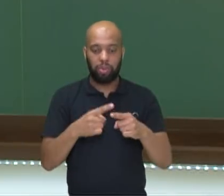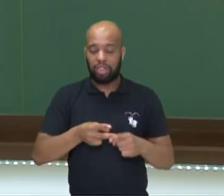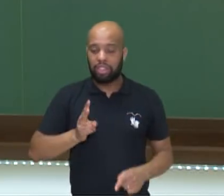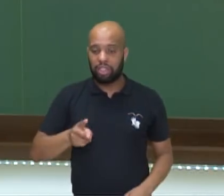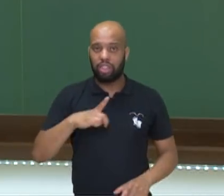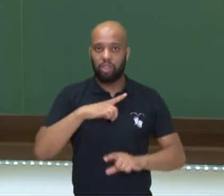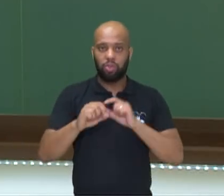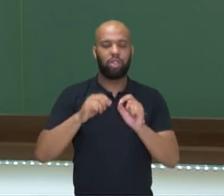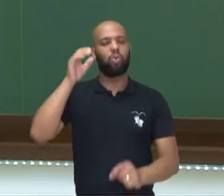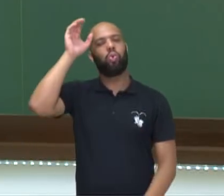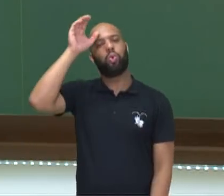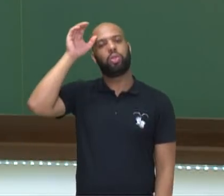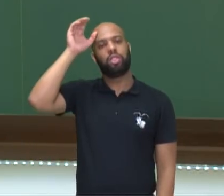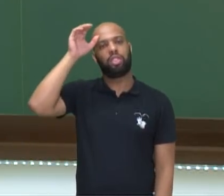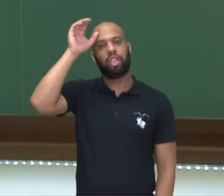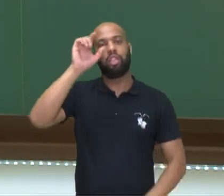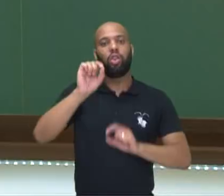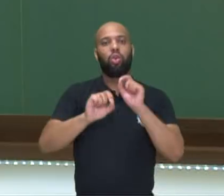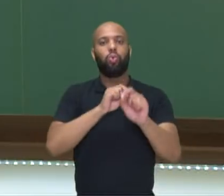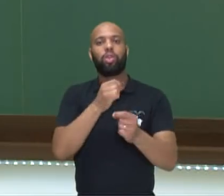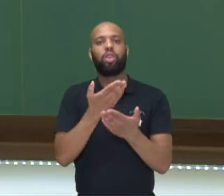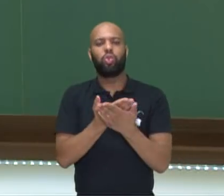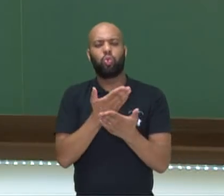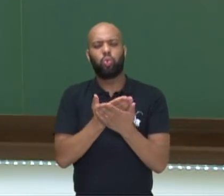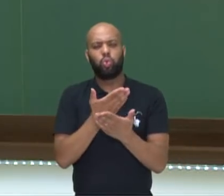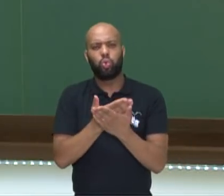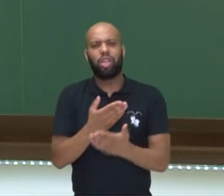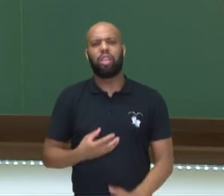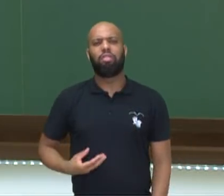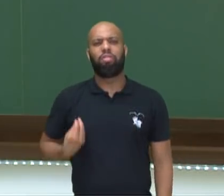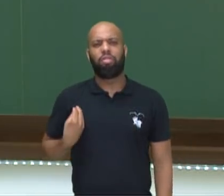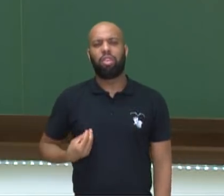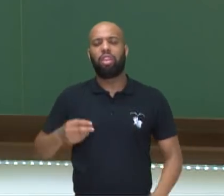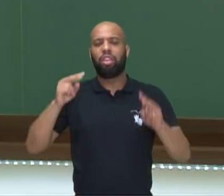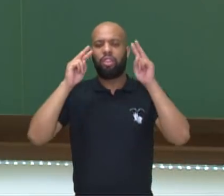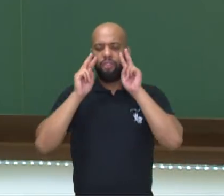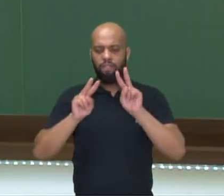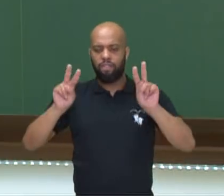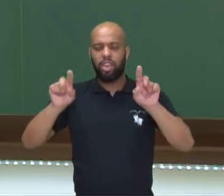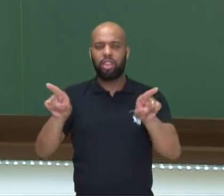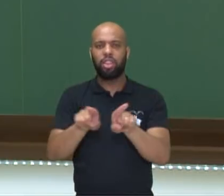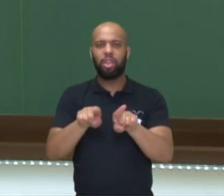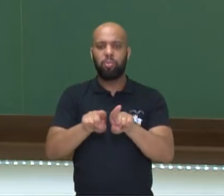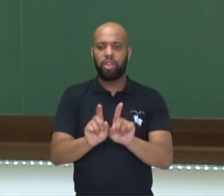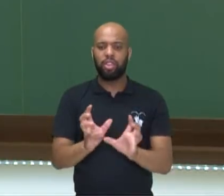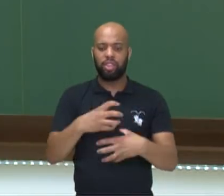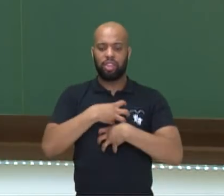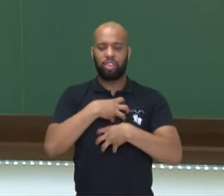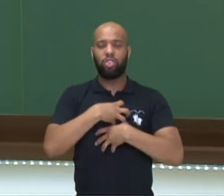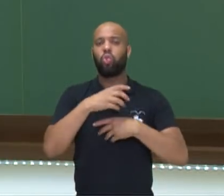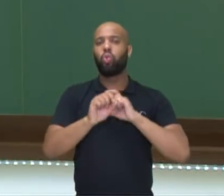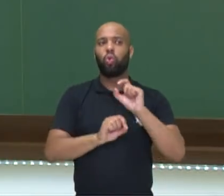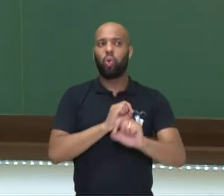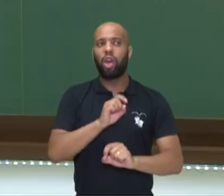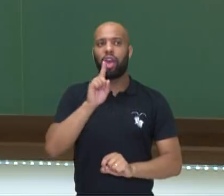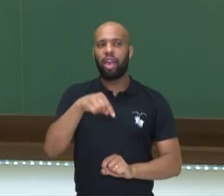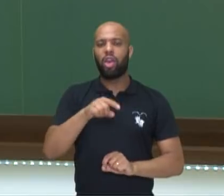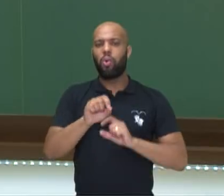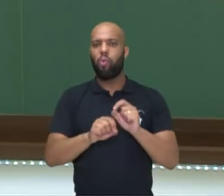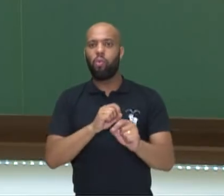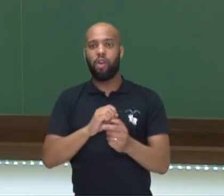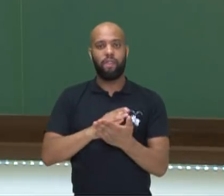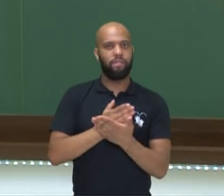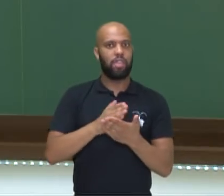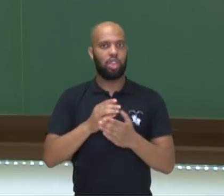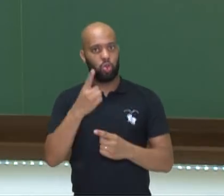estar consciente de que o que nós estamos vivendo, vendo e até sentindo é uma simulação,